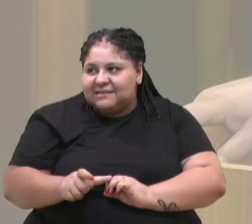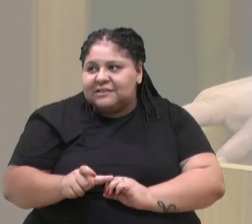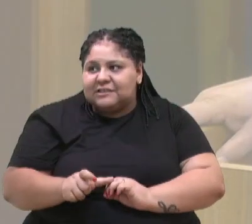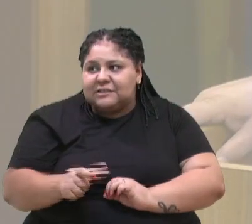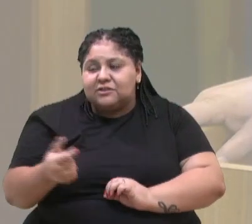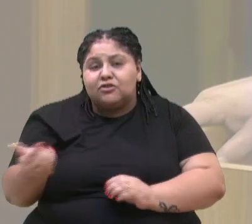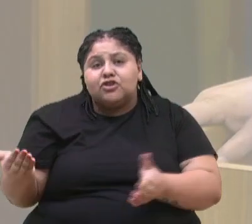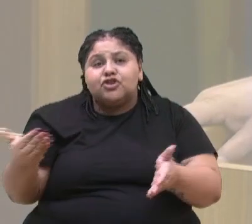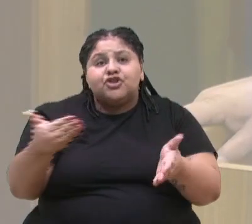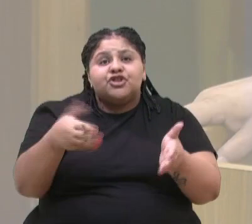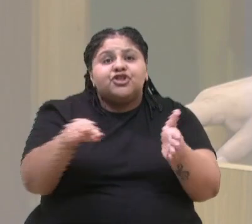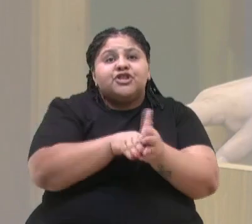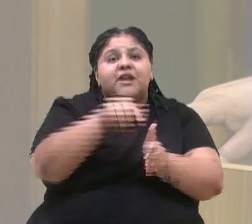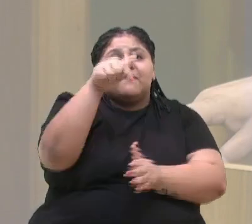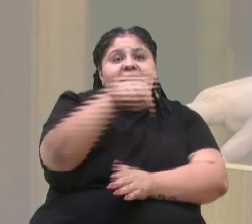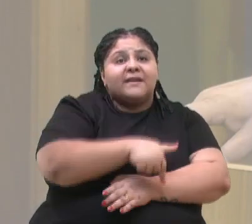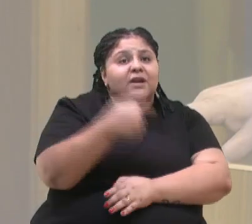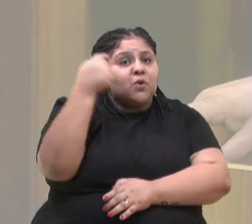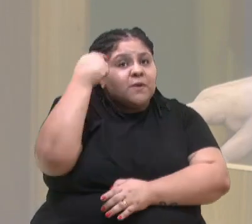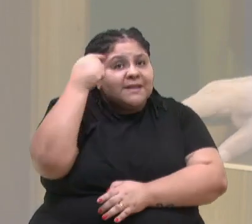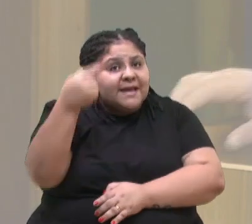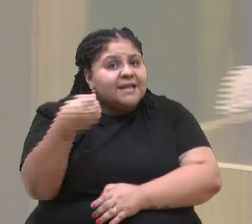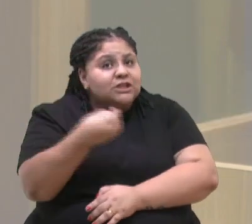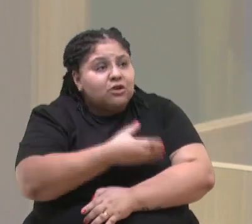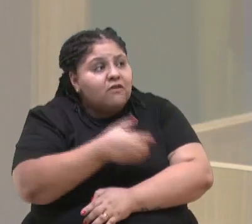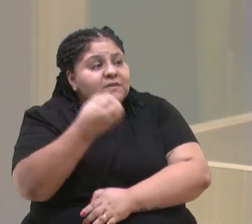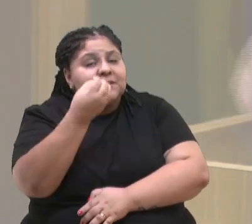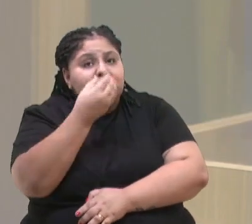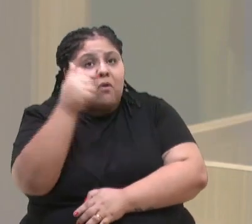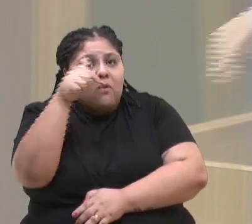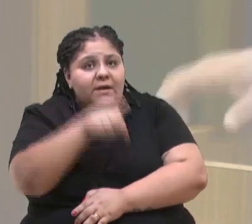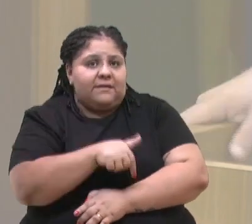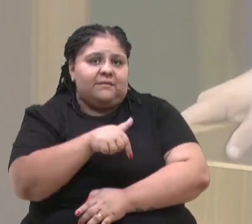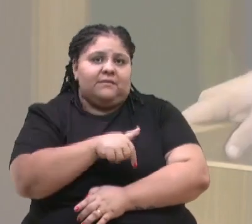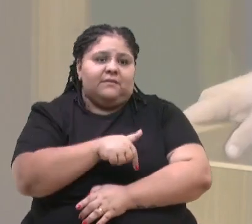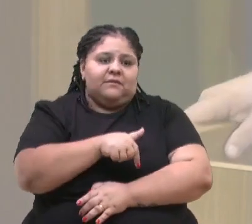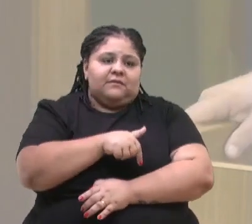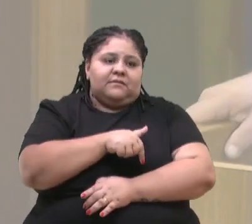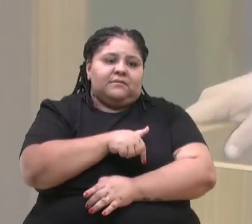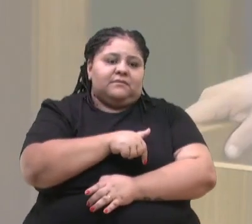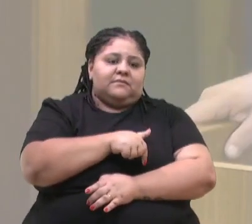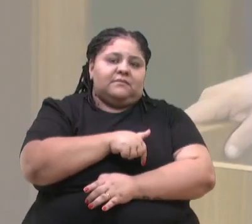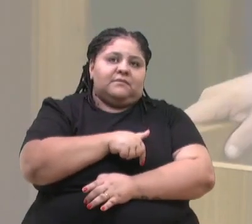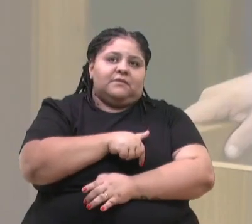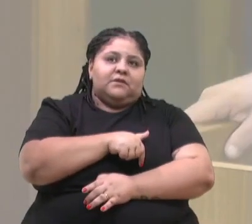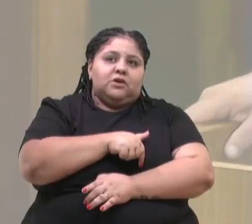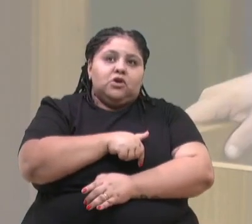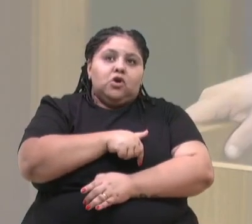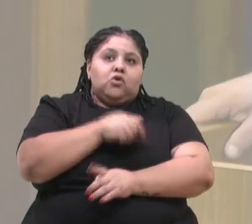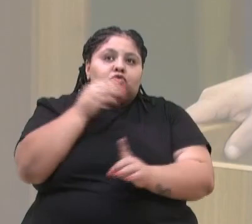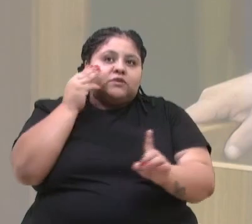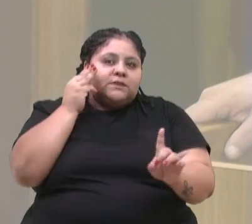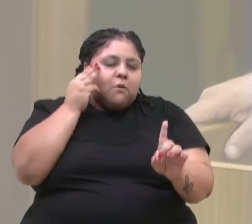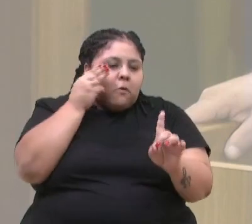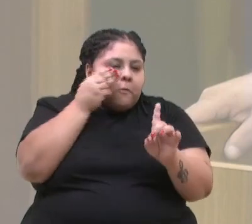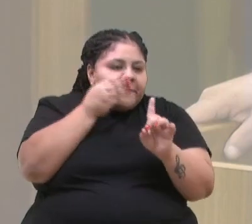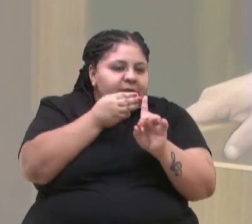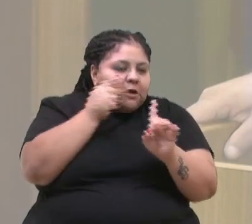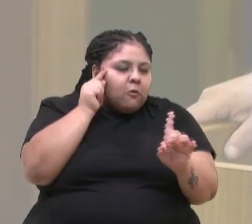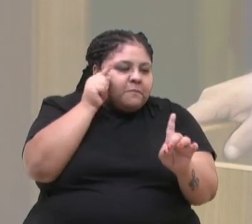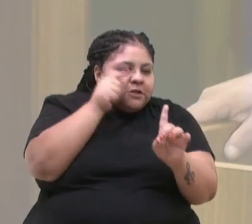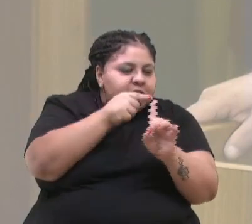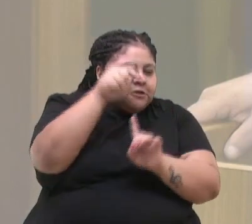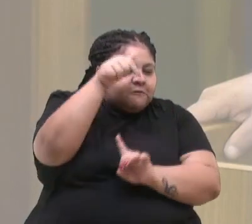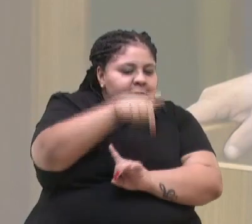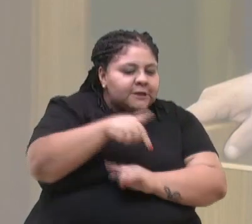não adianta. Isso para nós é bom, a gente sabe das suas ideias, o seu intuito, o trabalho que a senhora já fez